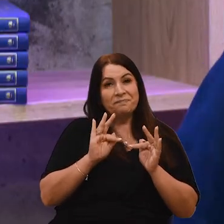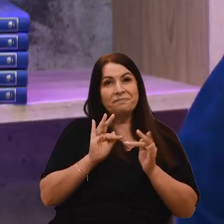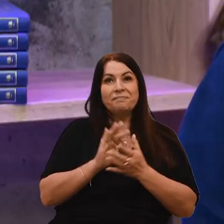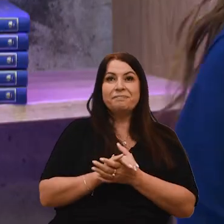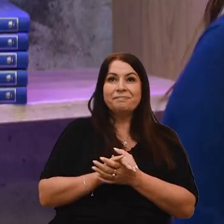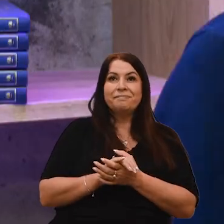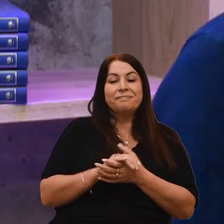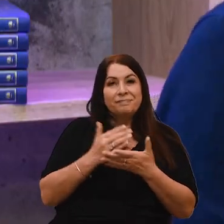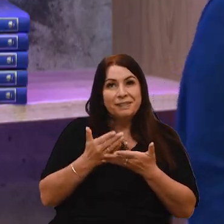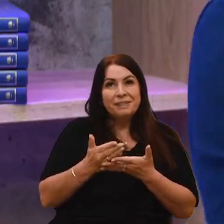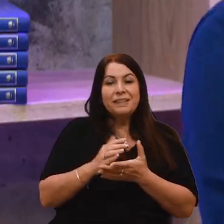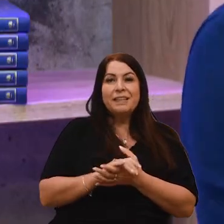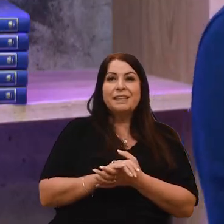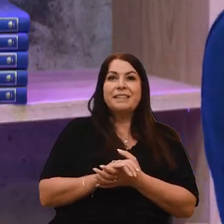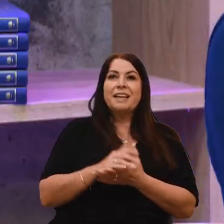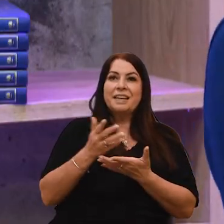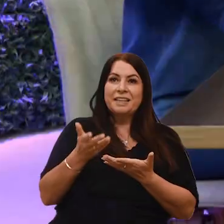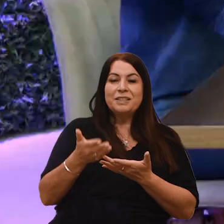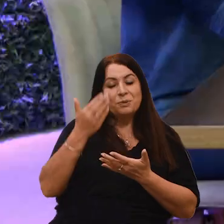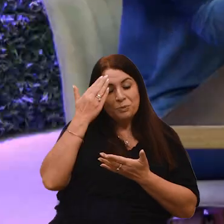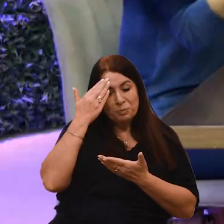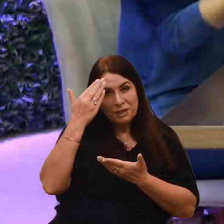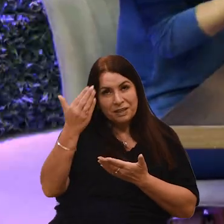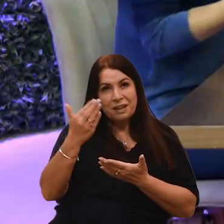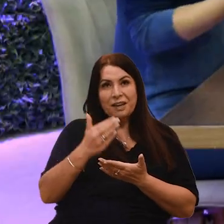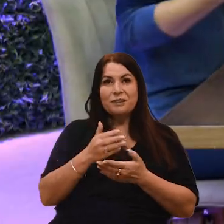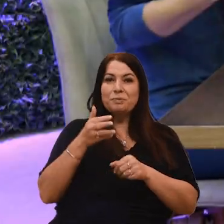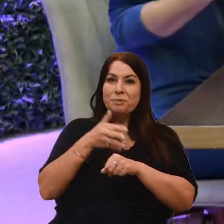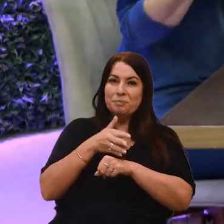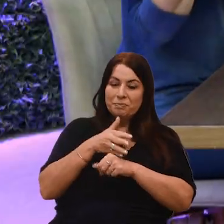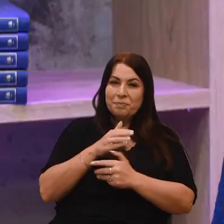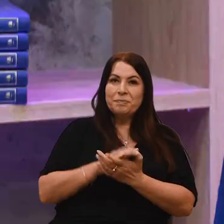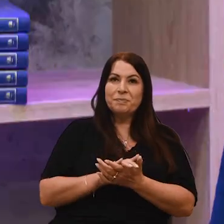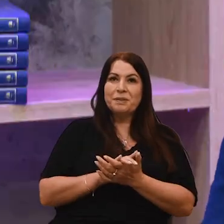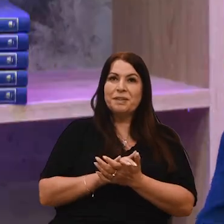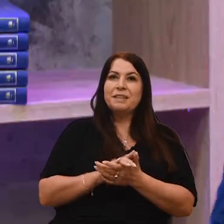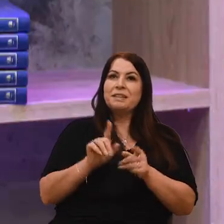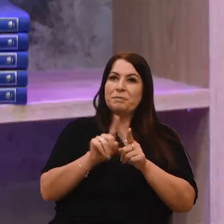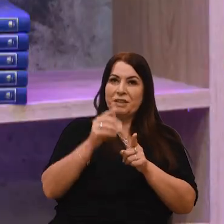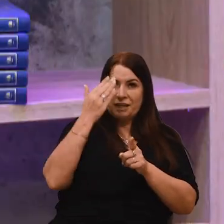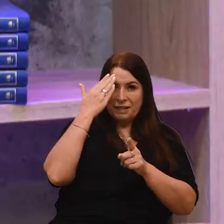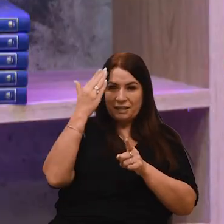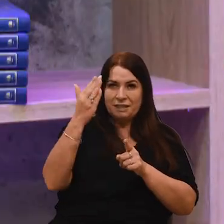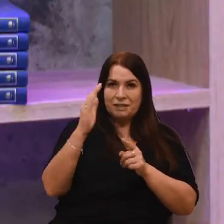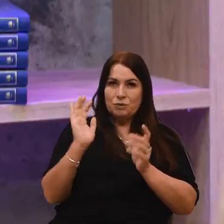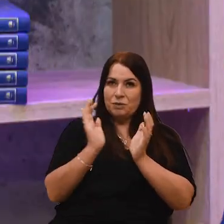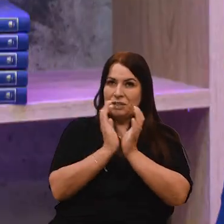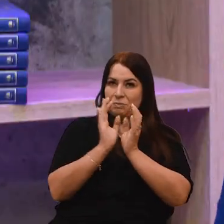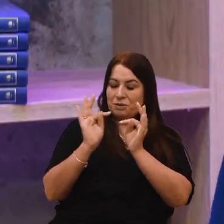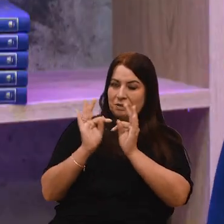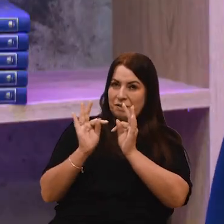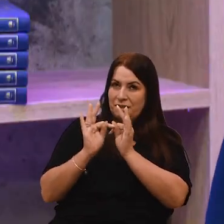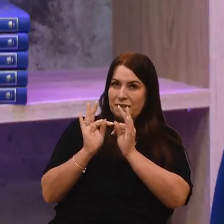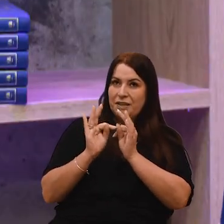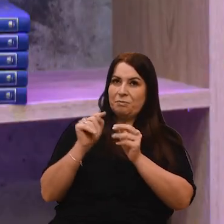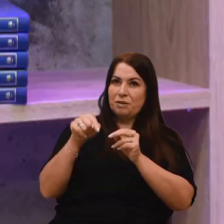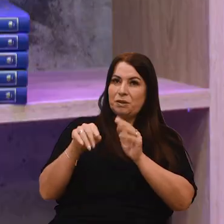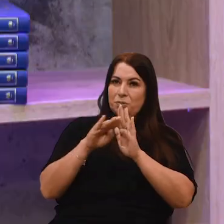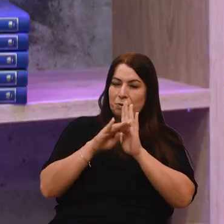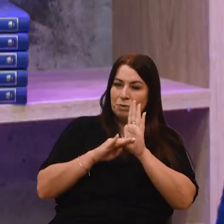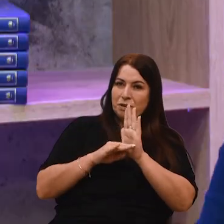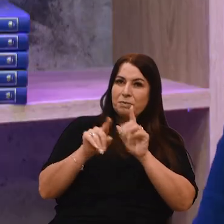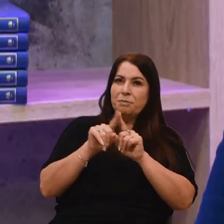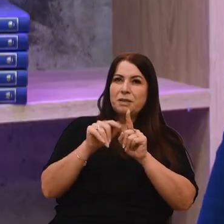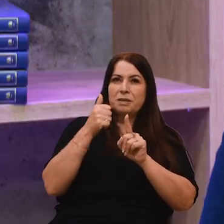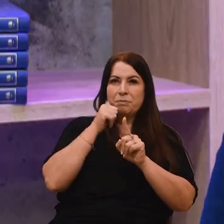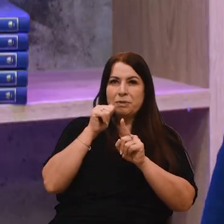feliz. Bem, era isso. Muito obrigada pela participação. A gente também agradece toda a equipe técnica aqui do programa, também